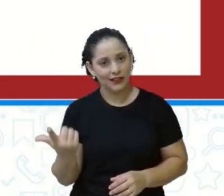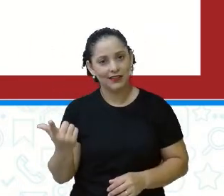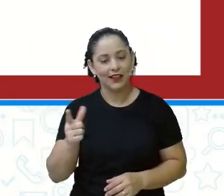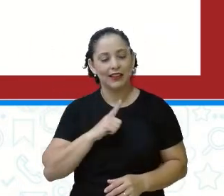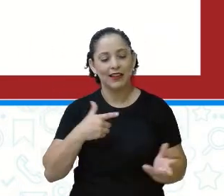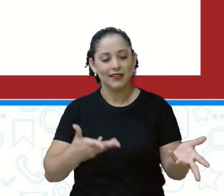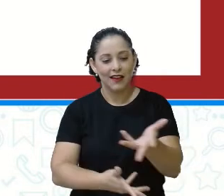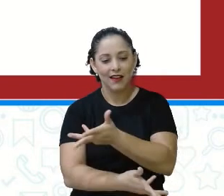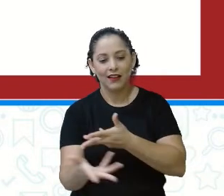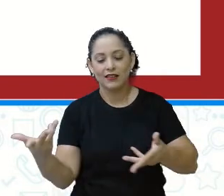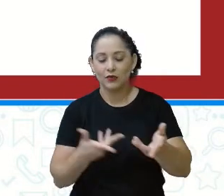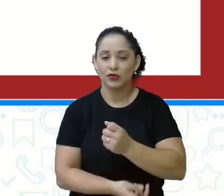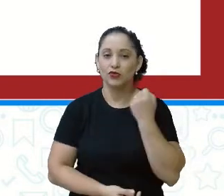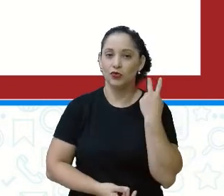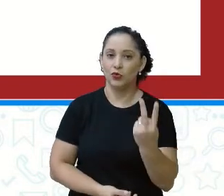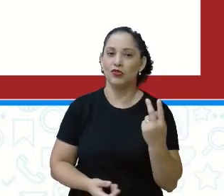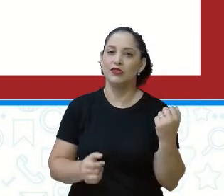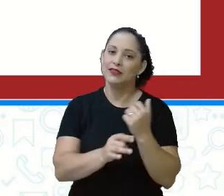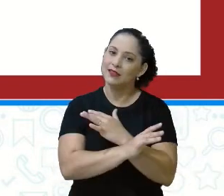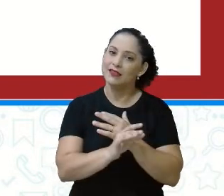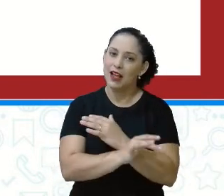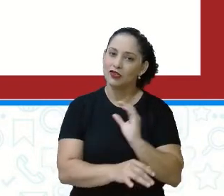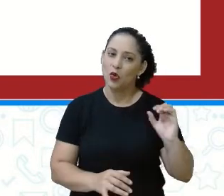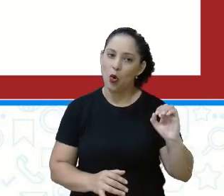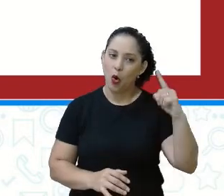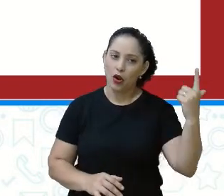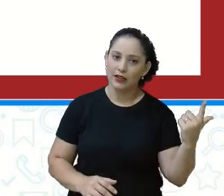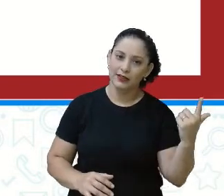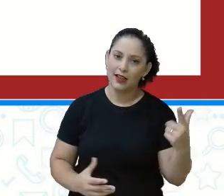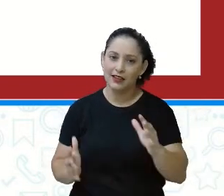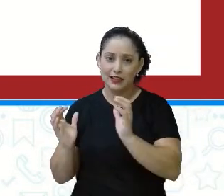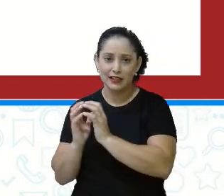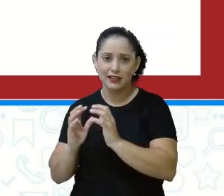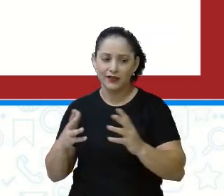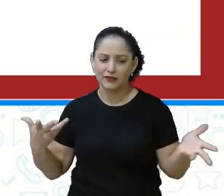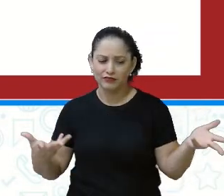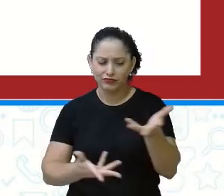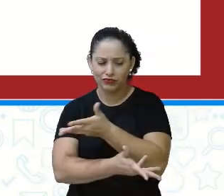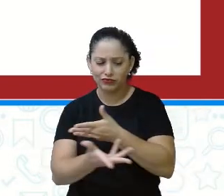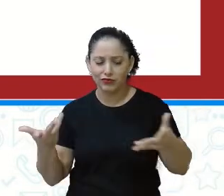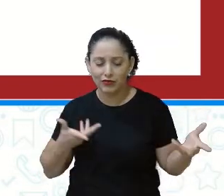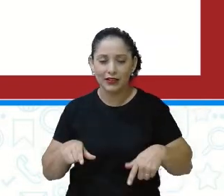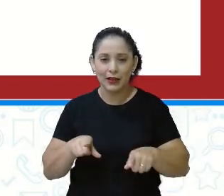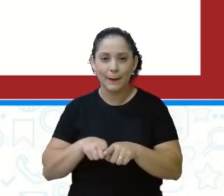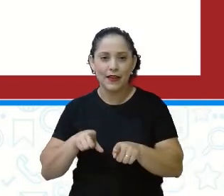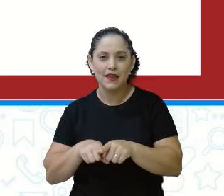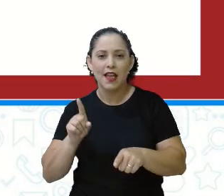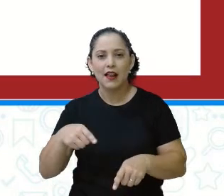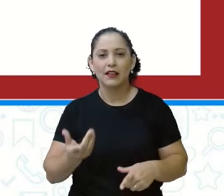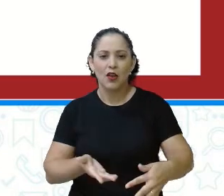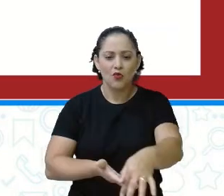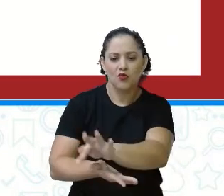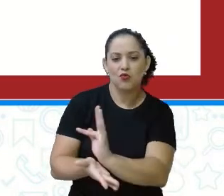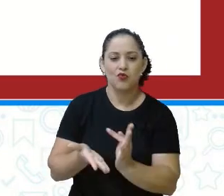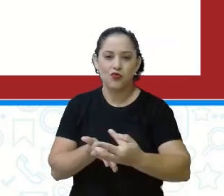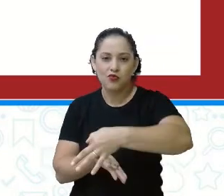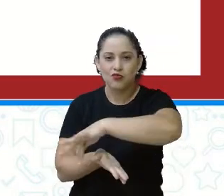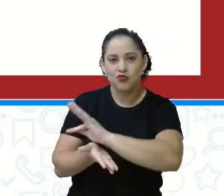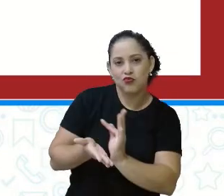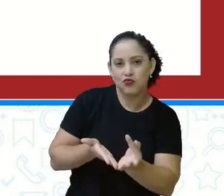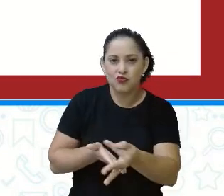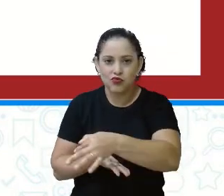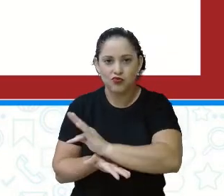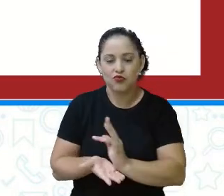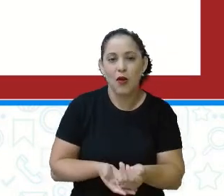a essas duas cidades. E se caracteriza pelo ritmo acelerado e pelos passos que lembram muito